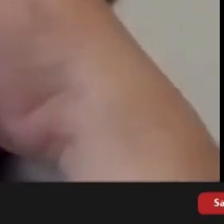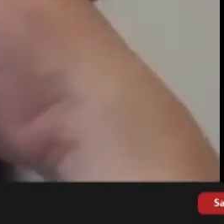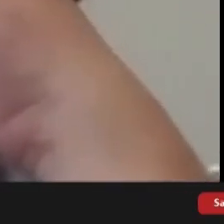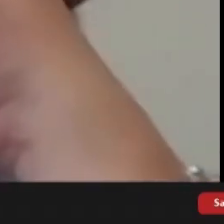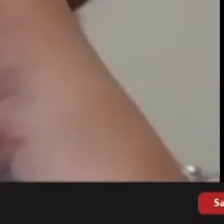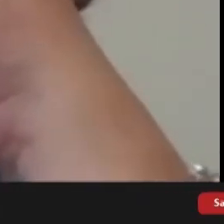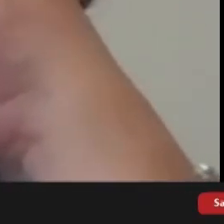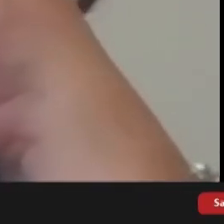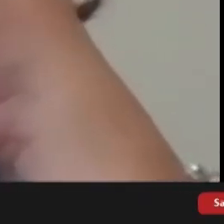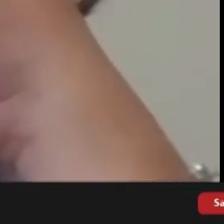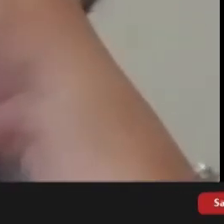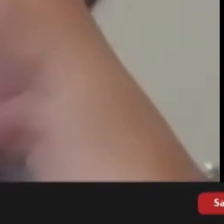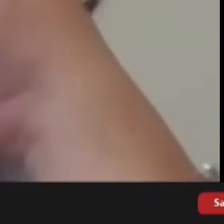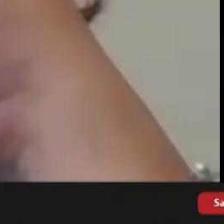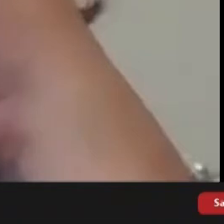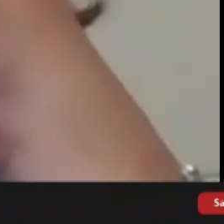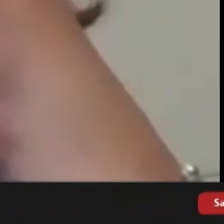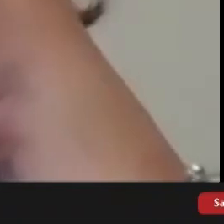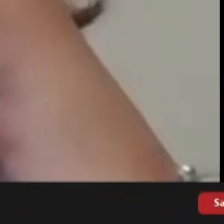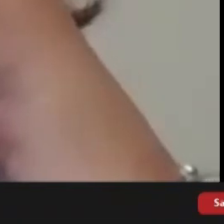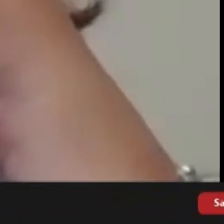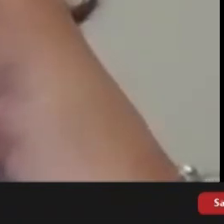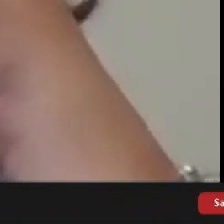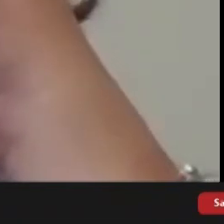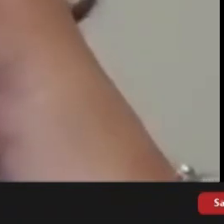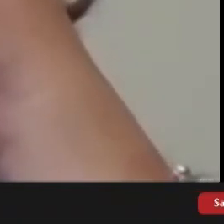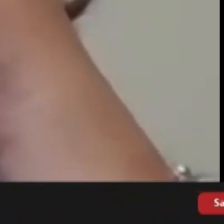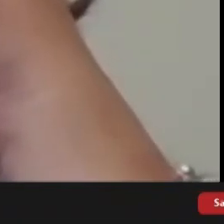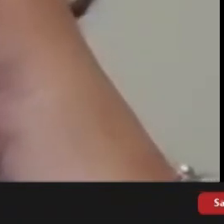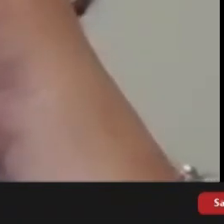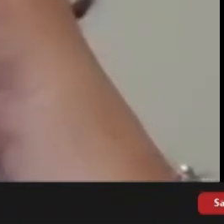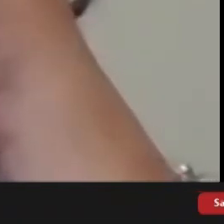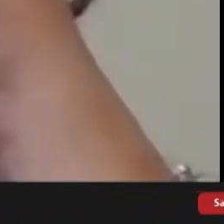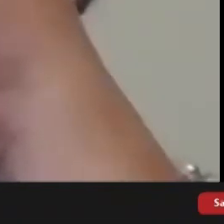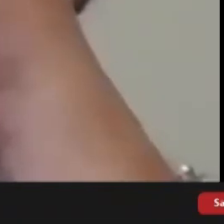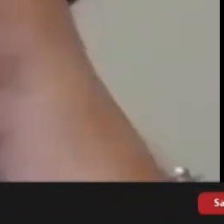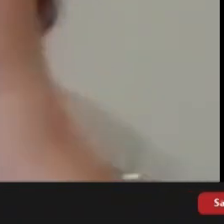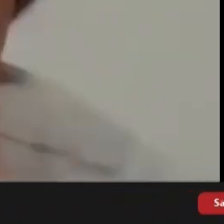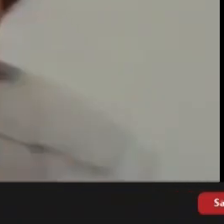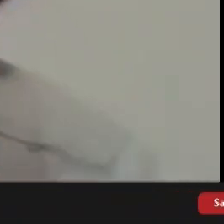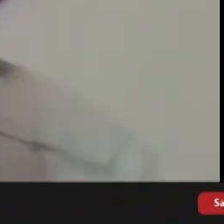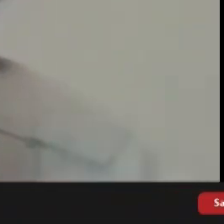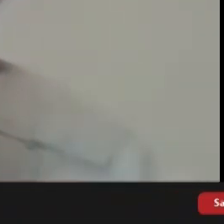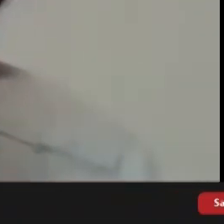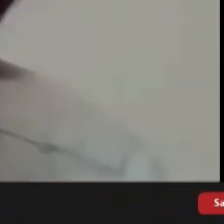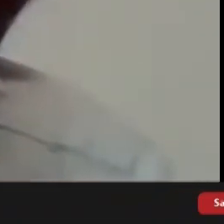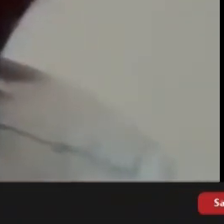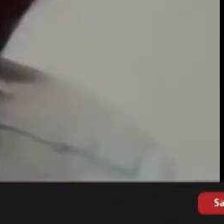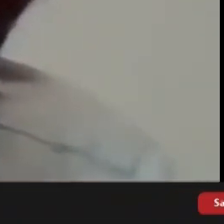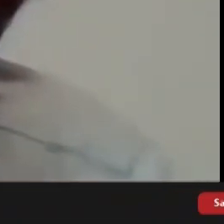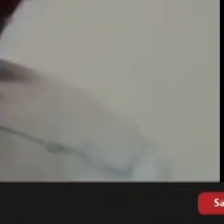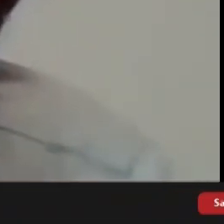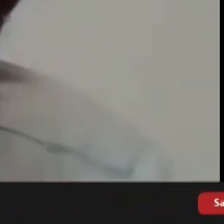sempre nos atentarmos e cobrarmos isso, que sempre que houver uma ocupação de uma área,